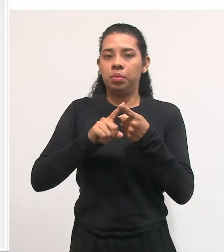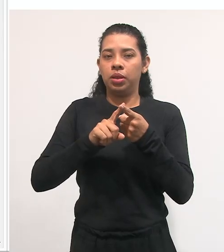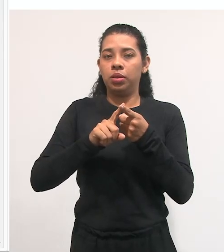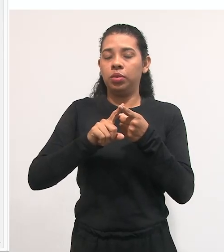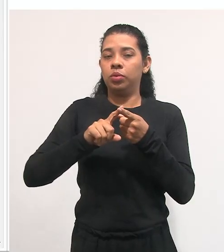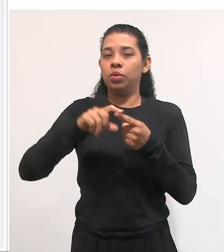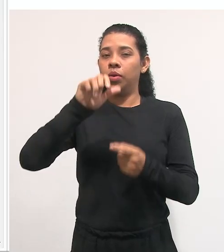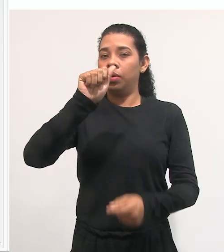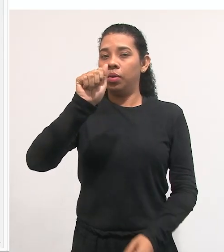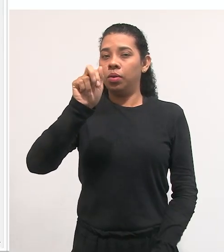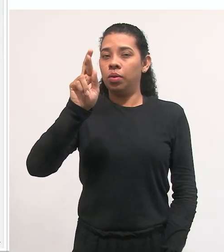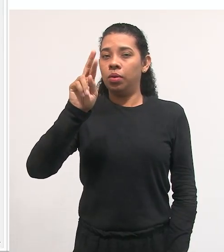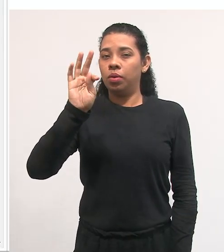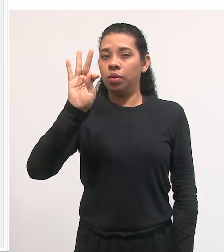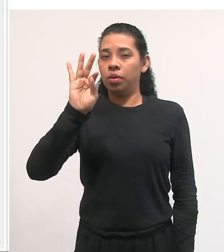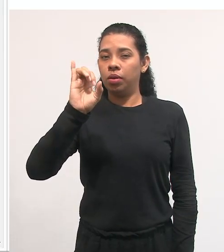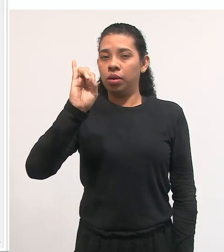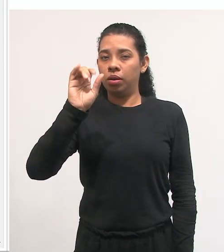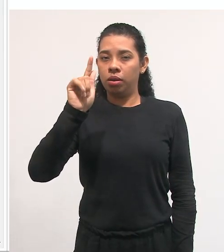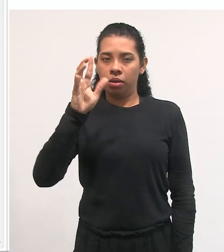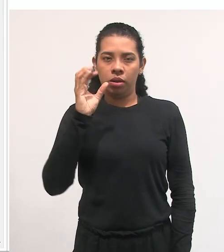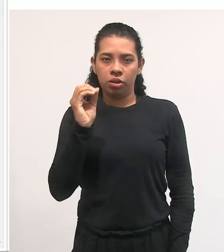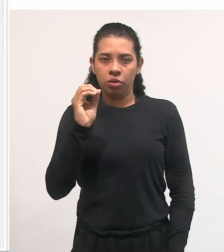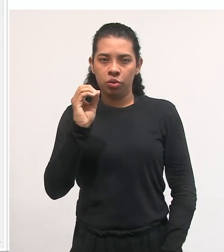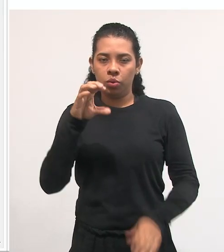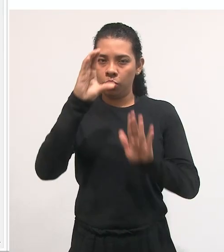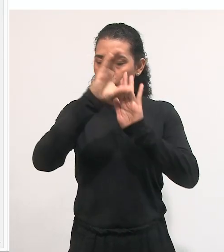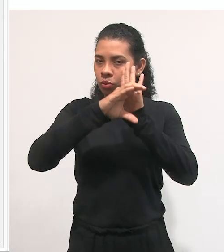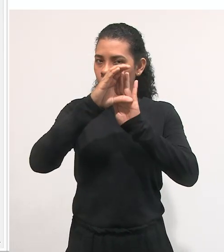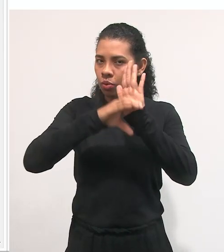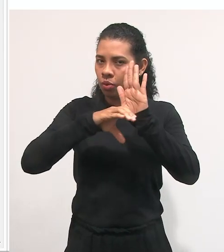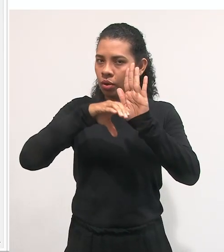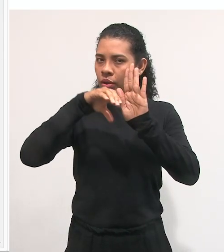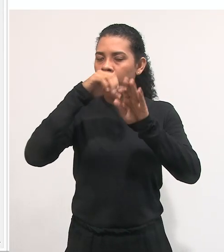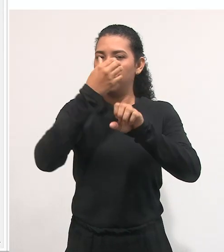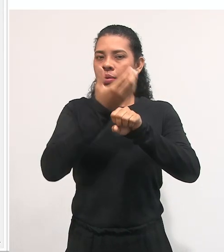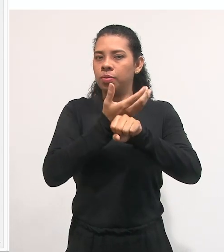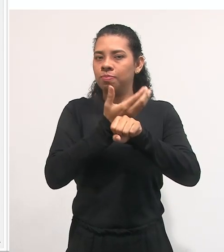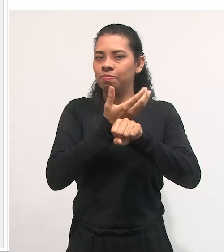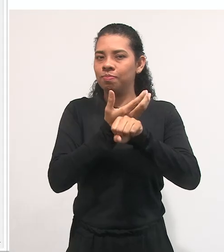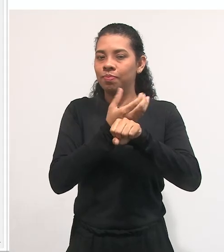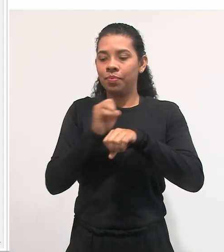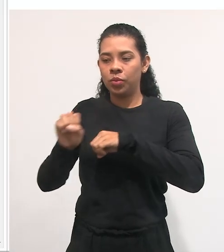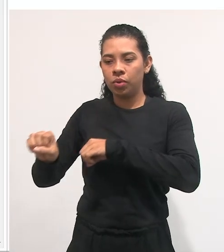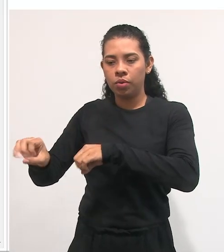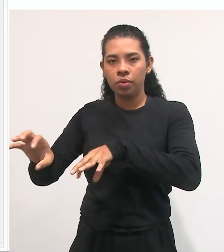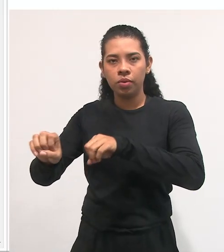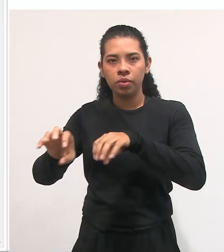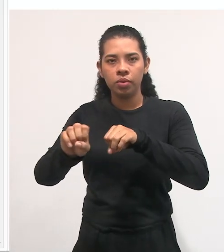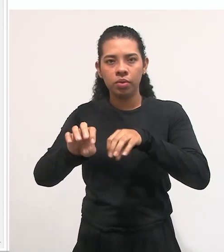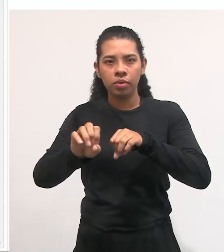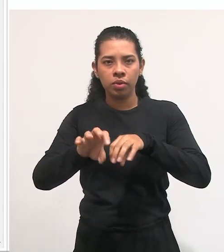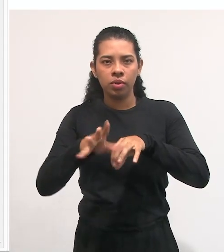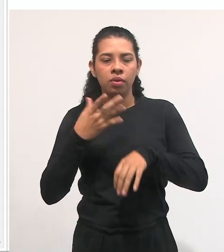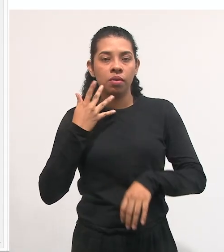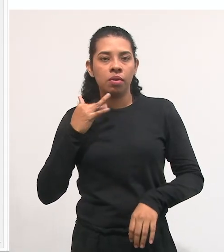ela vai dizer: os currículos da educação infantil, do ensino fundamental e do ensino médio devem ter